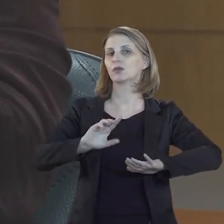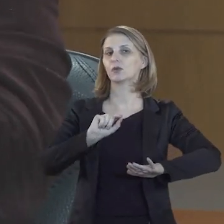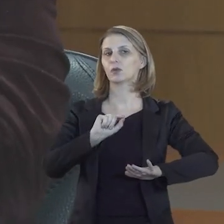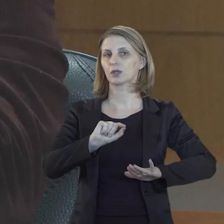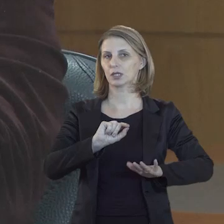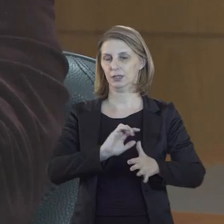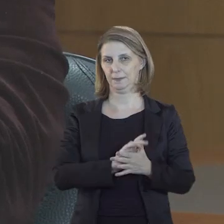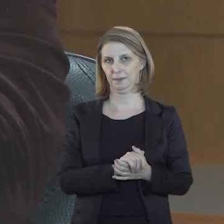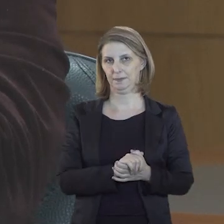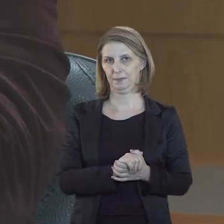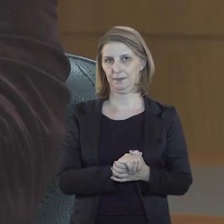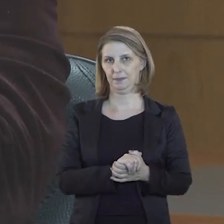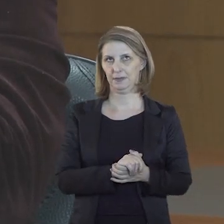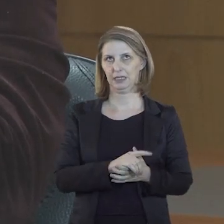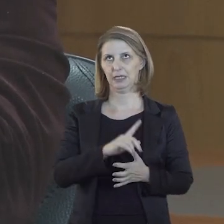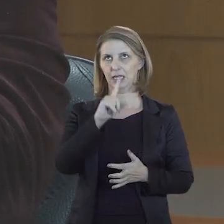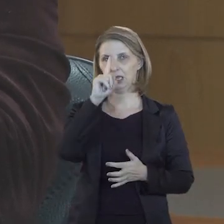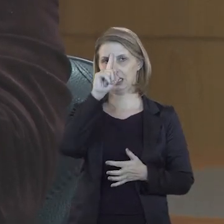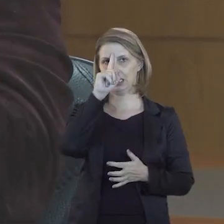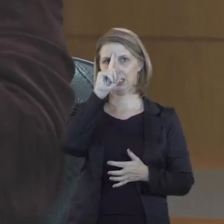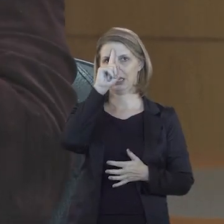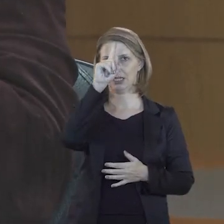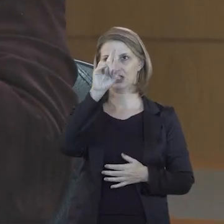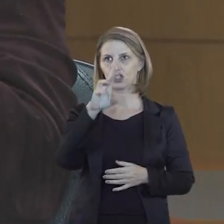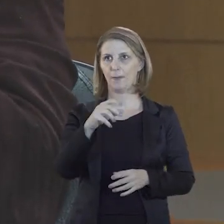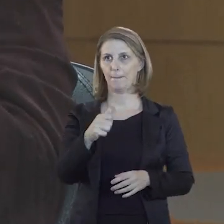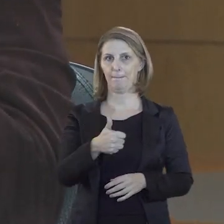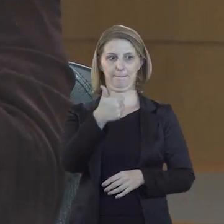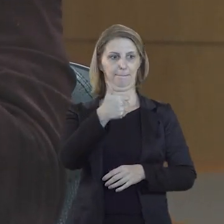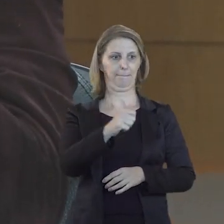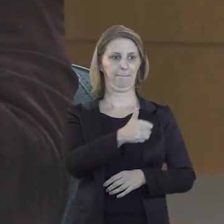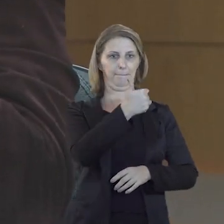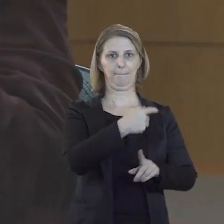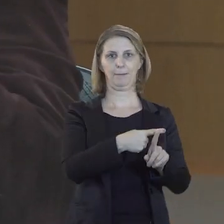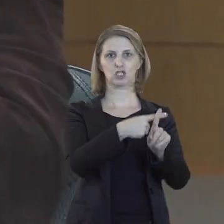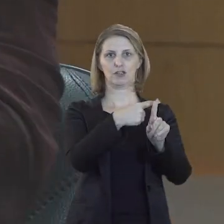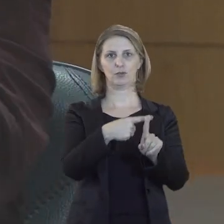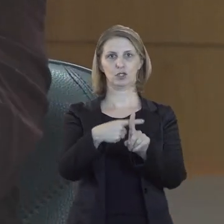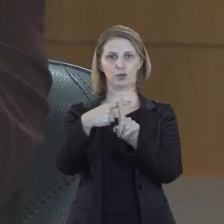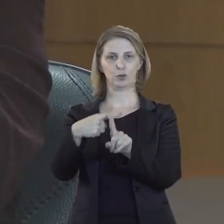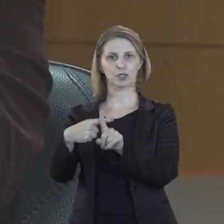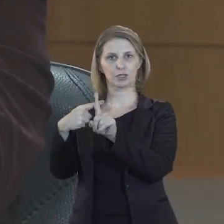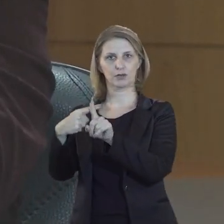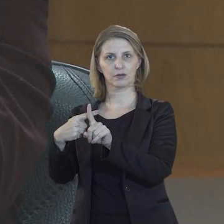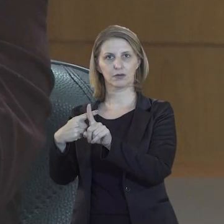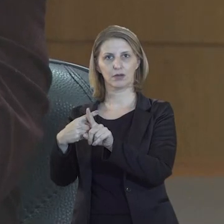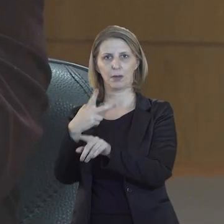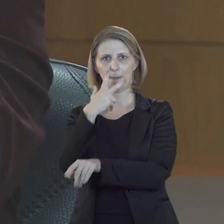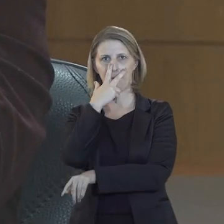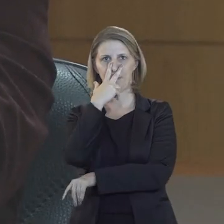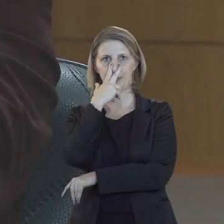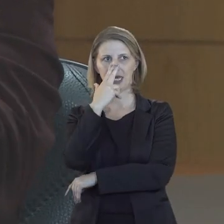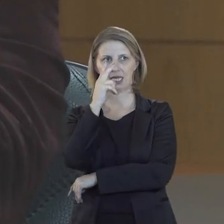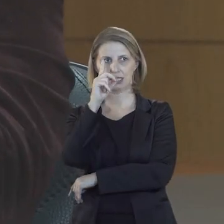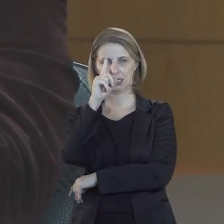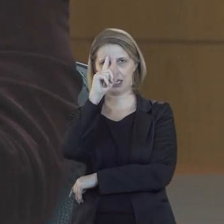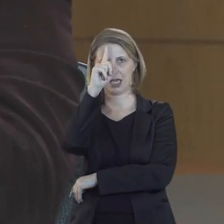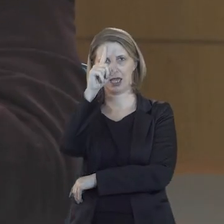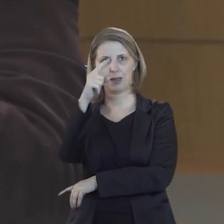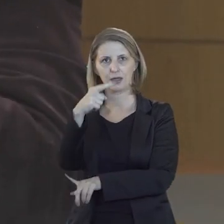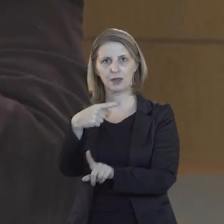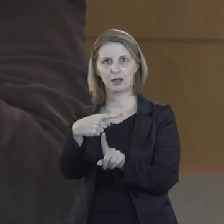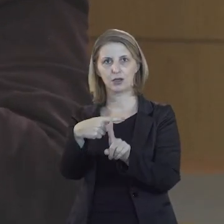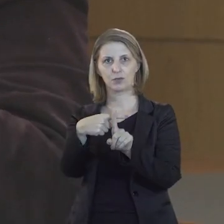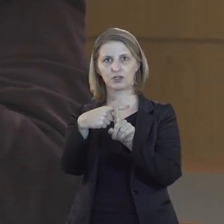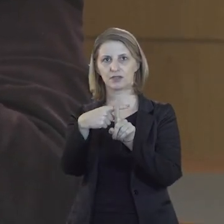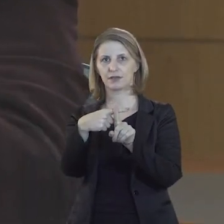tomar cuidado para não irmos numa ideia de positividade, que muitas vezes essa